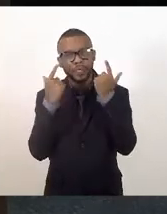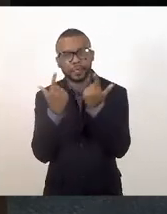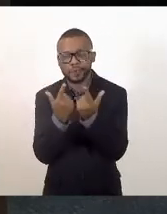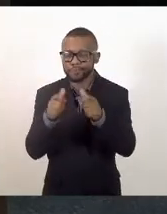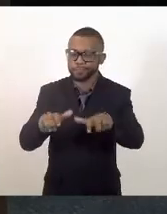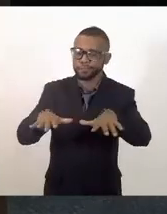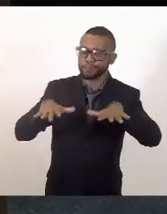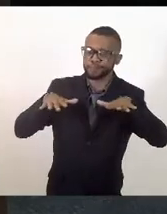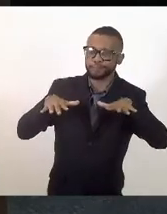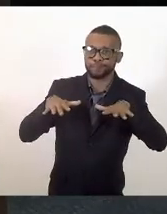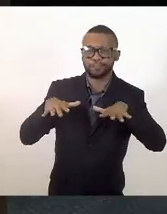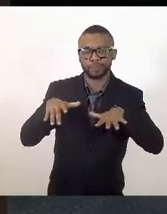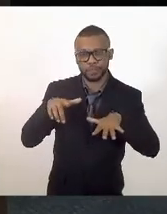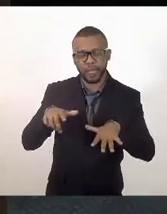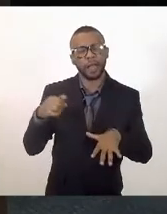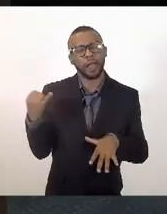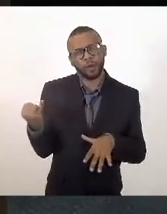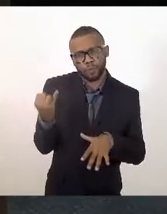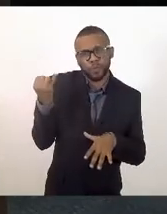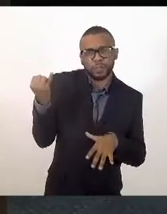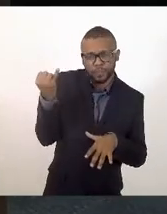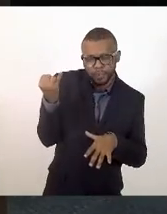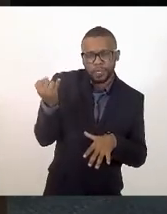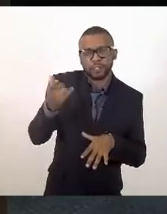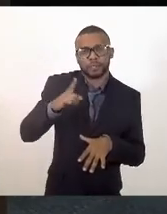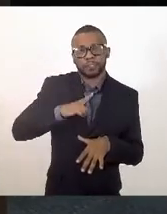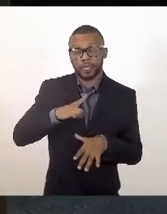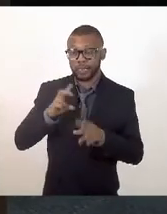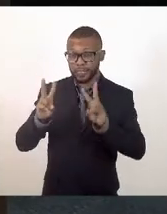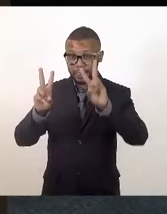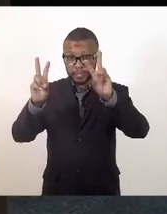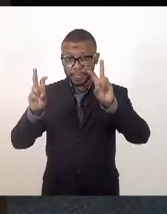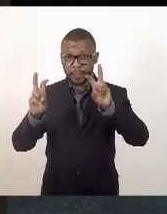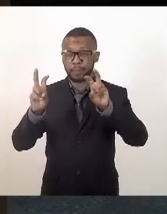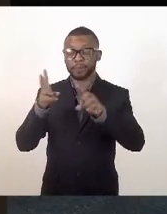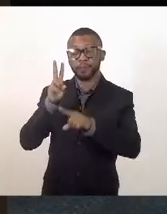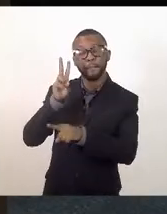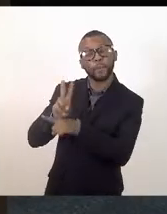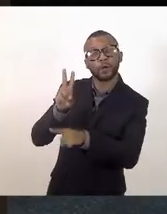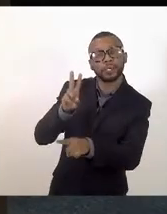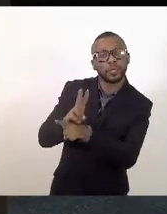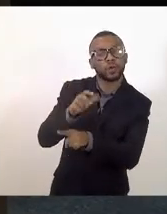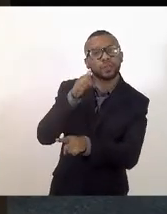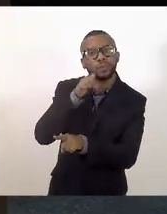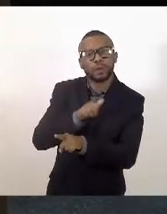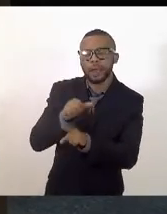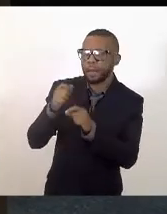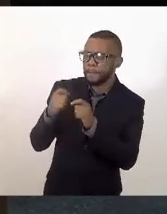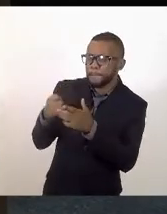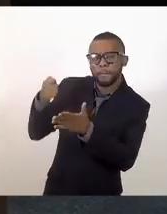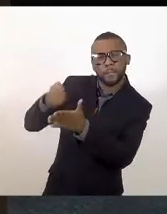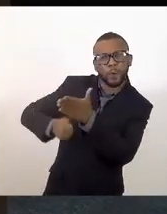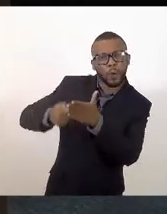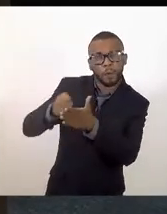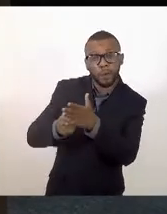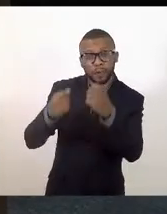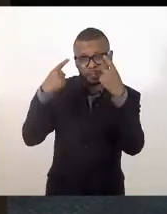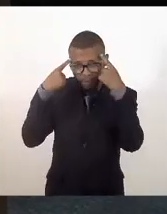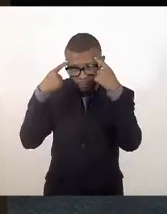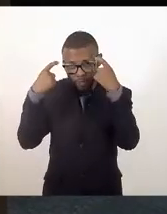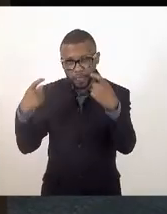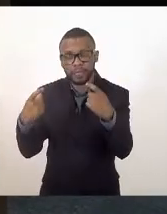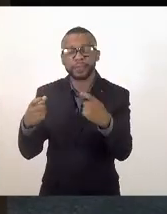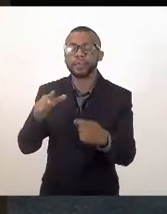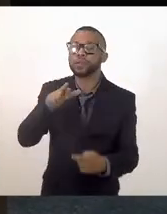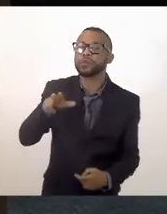nenhuma, esse Parlamento, e é importante que o tema de proteção à mulher, do enfrentamento à violência, não fique